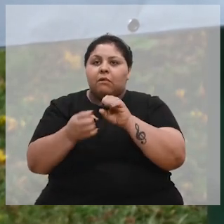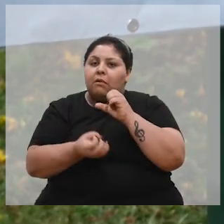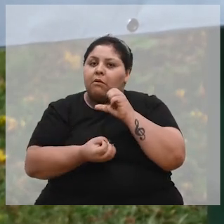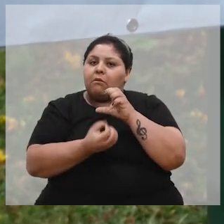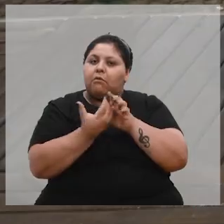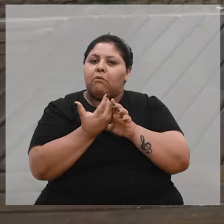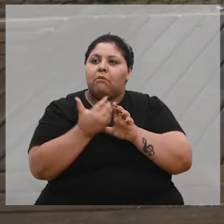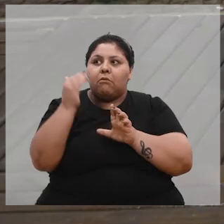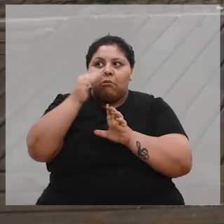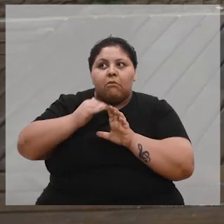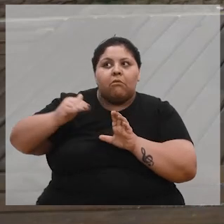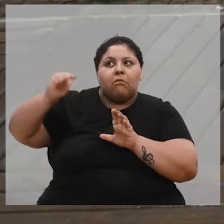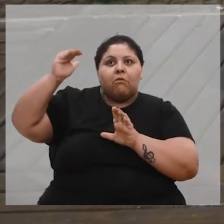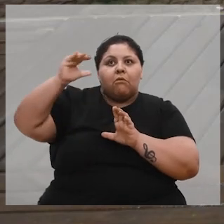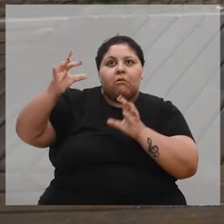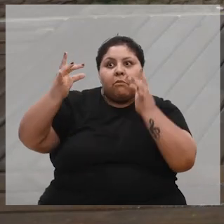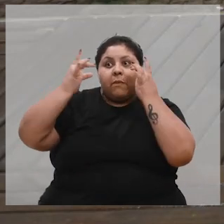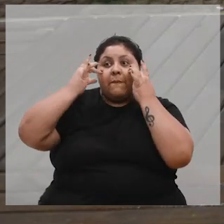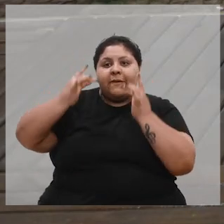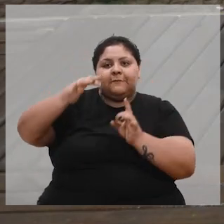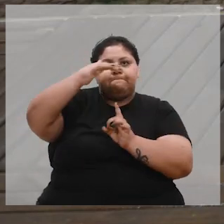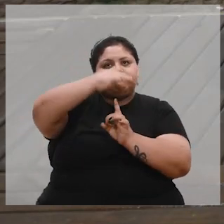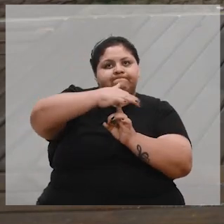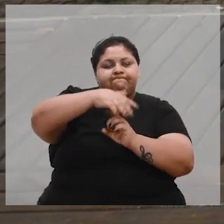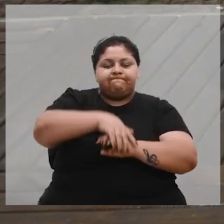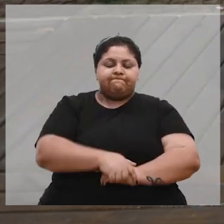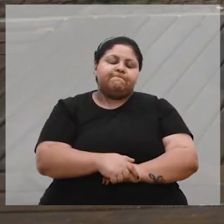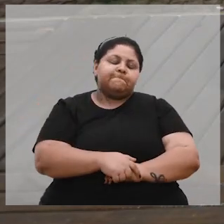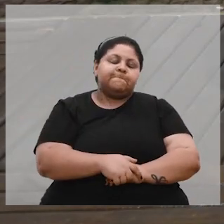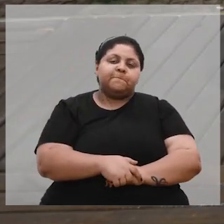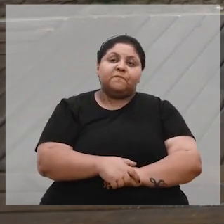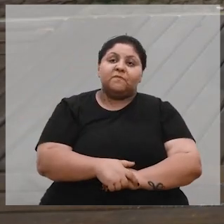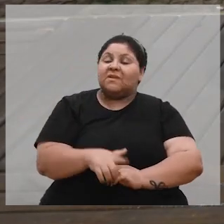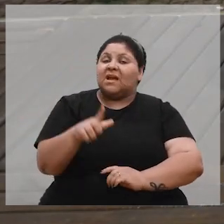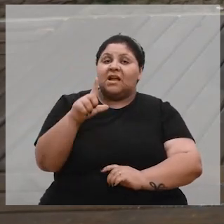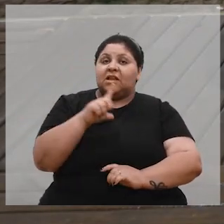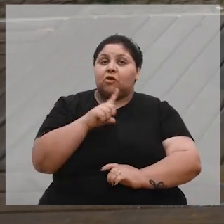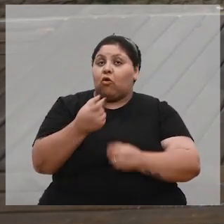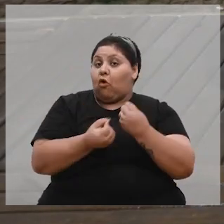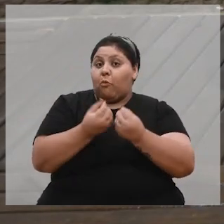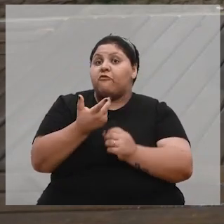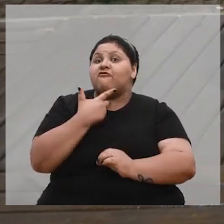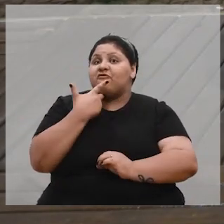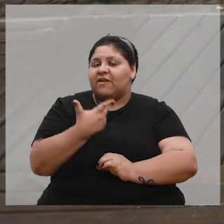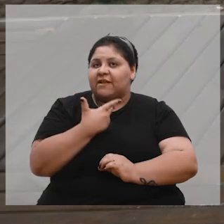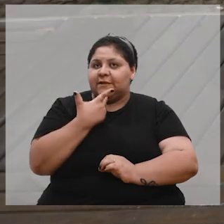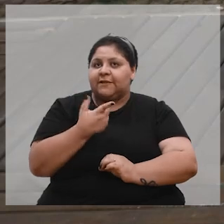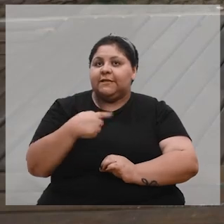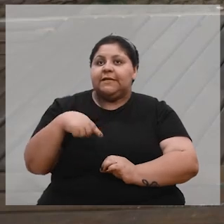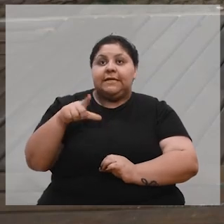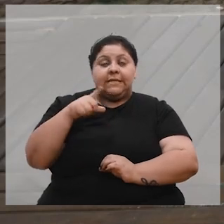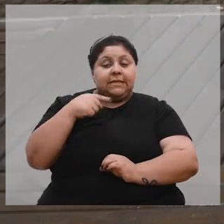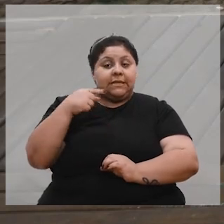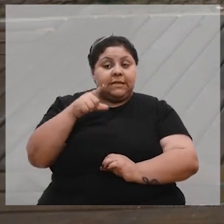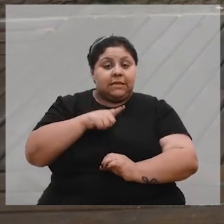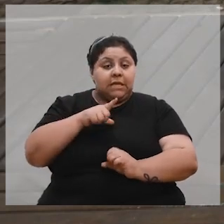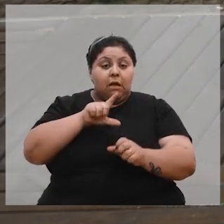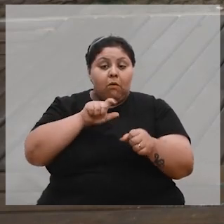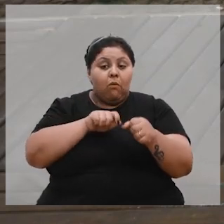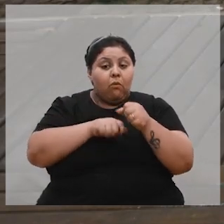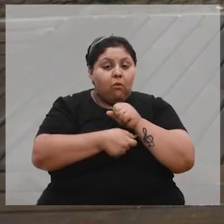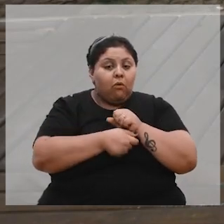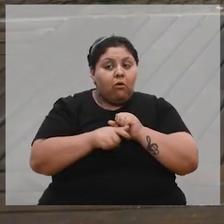gera reflexo nos adultos que comparecem à feira. Não existiria, como nós estávamos falando, nós temos que